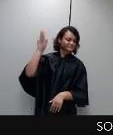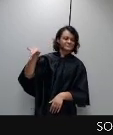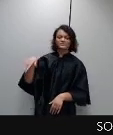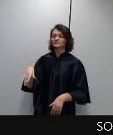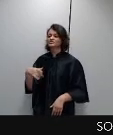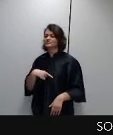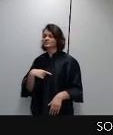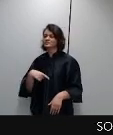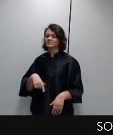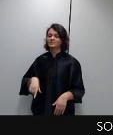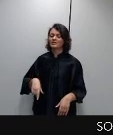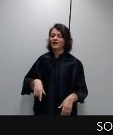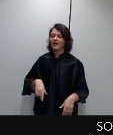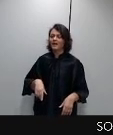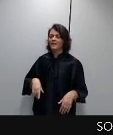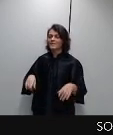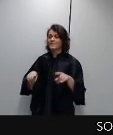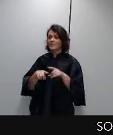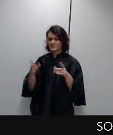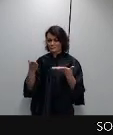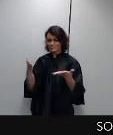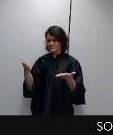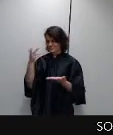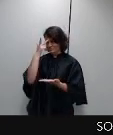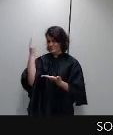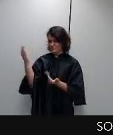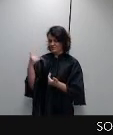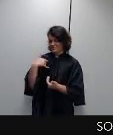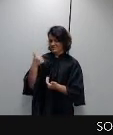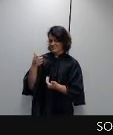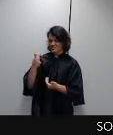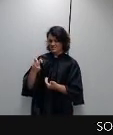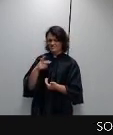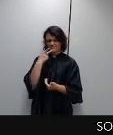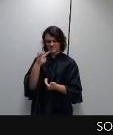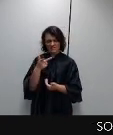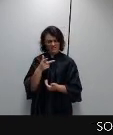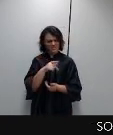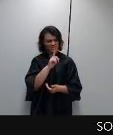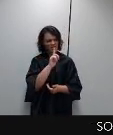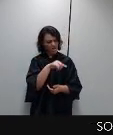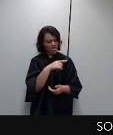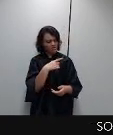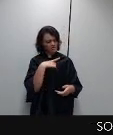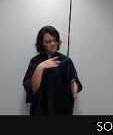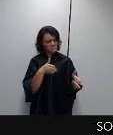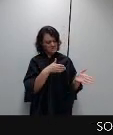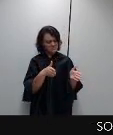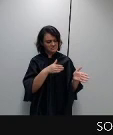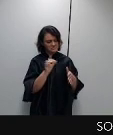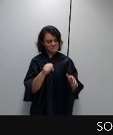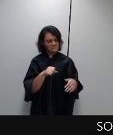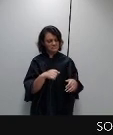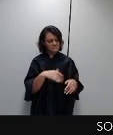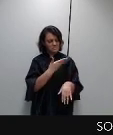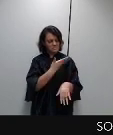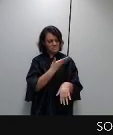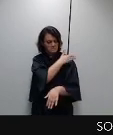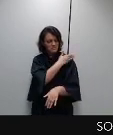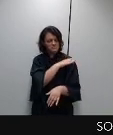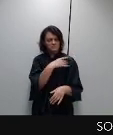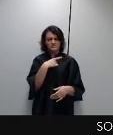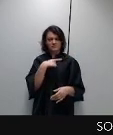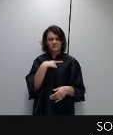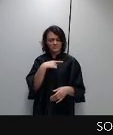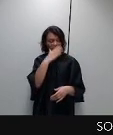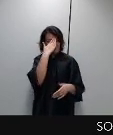responder para o jovem hoje 15 anos é ouvir esse tempo ele disse eu acredito porque você